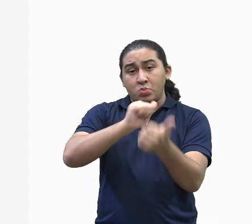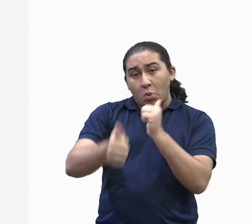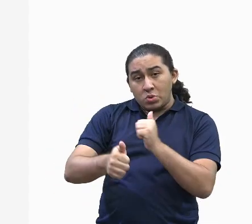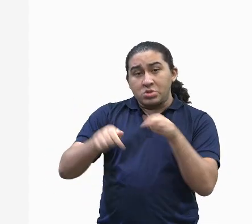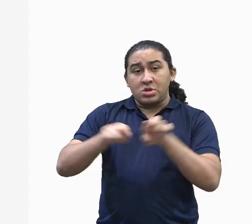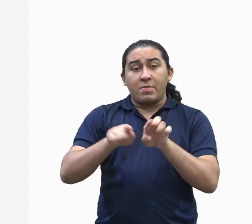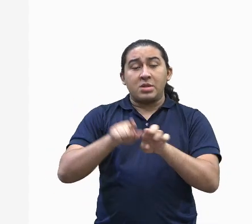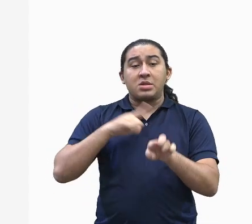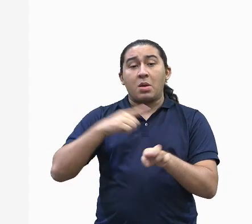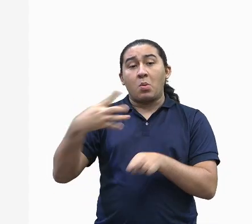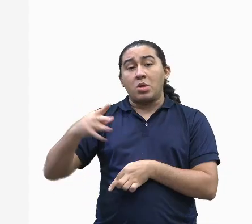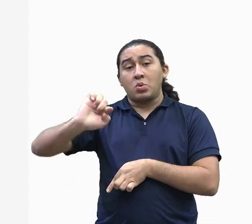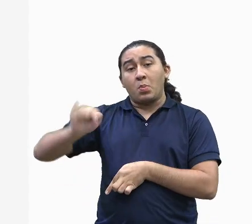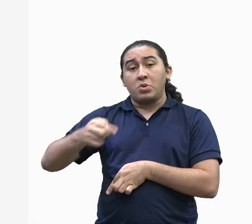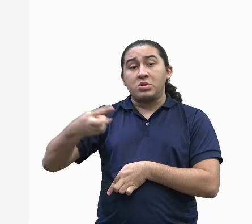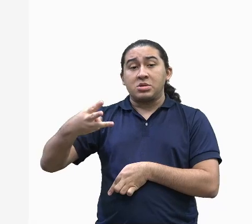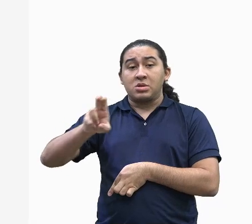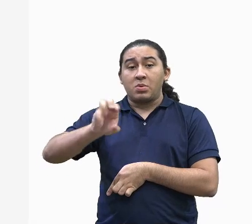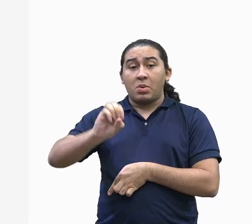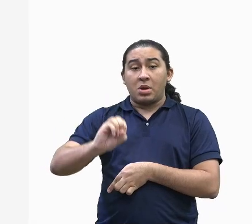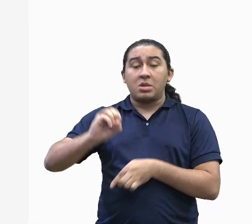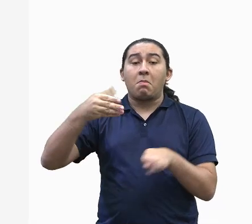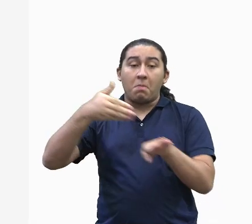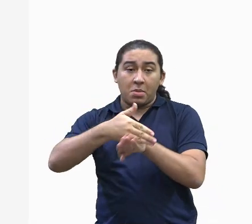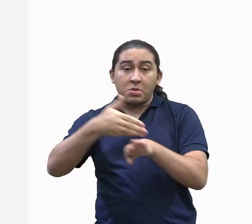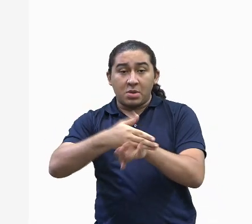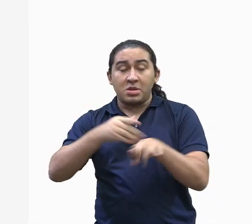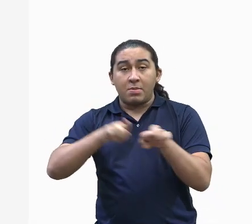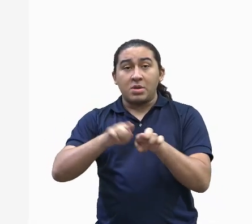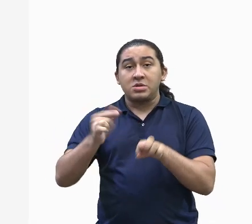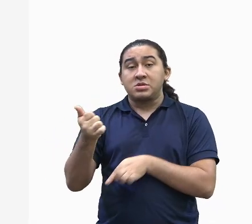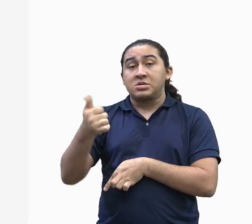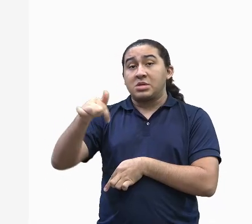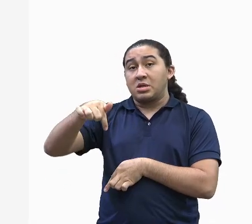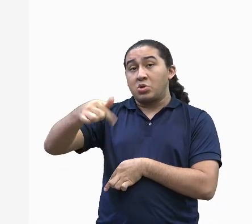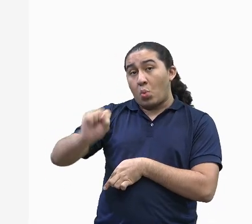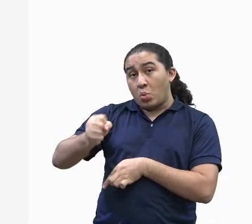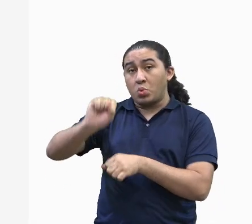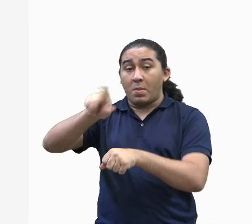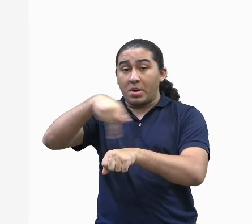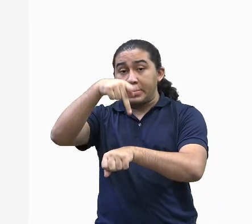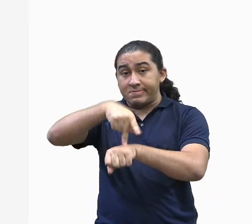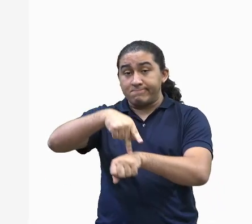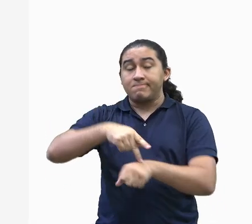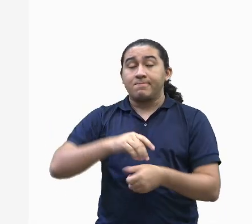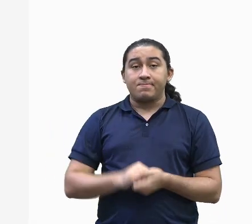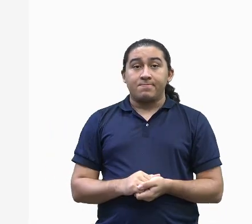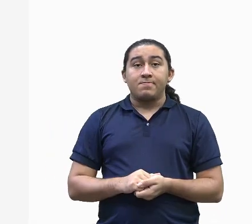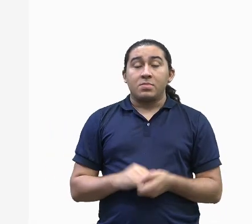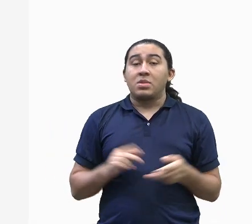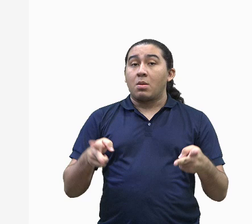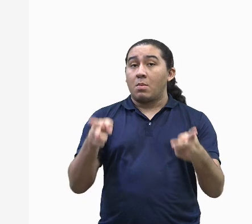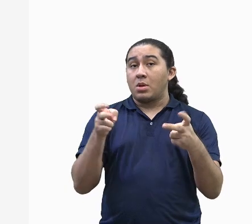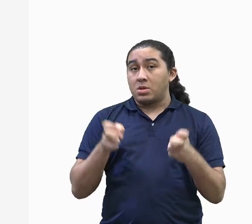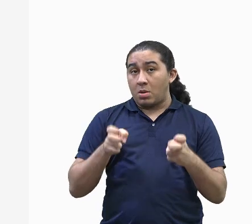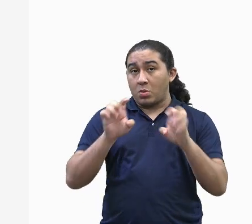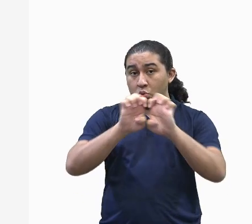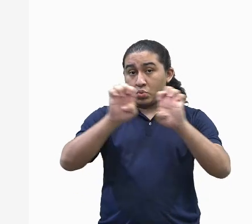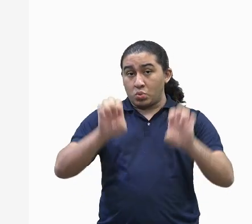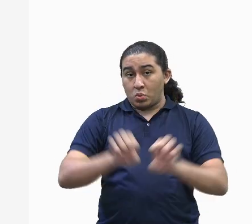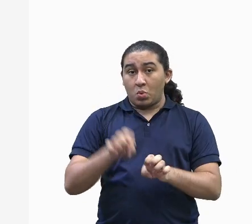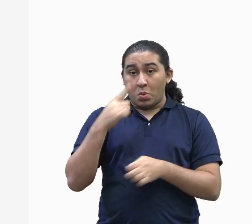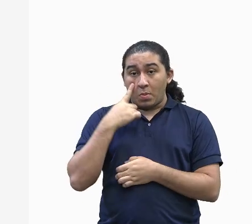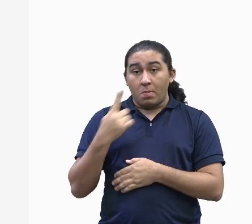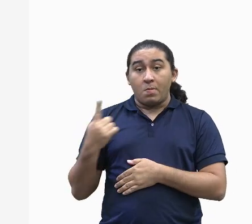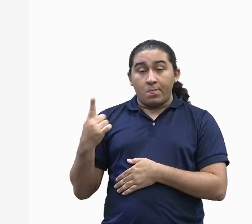4.350 atletas de 178 países. Vocês percebem que lá na parte em que